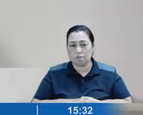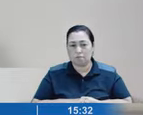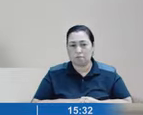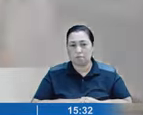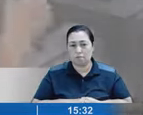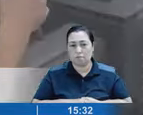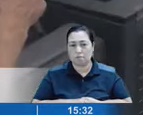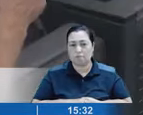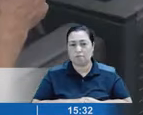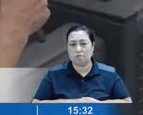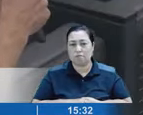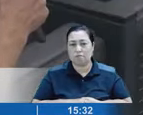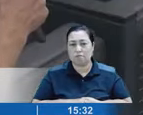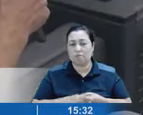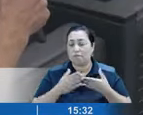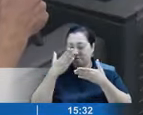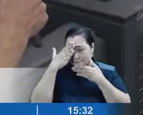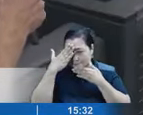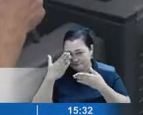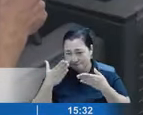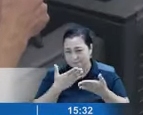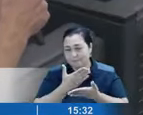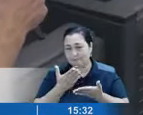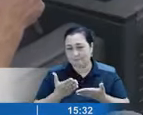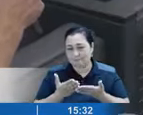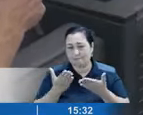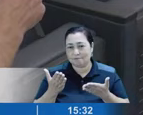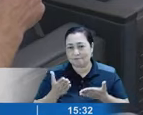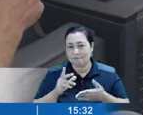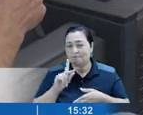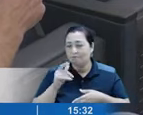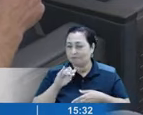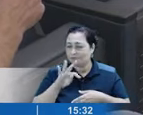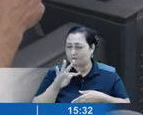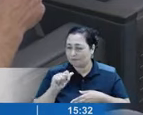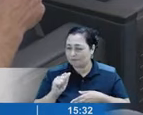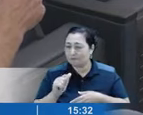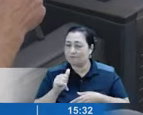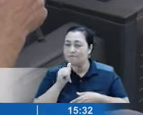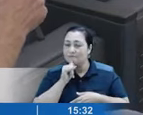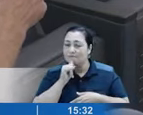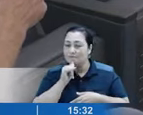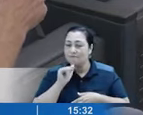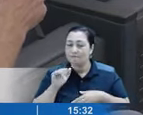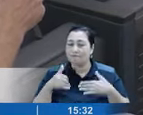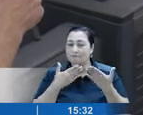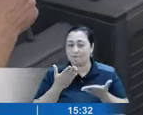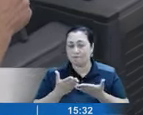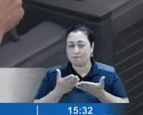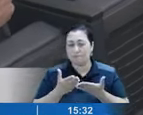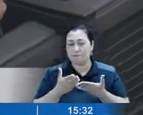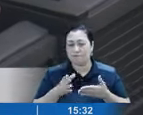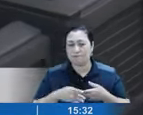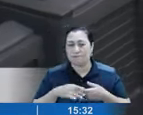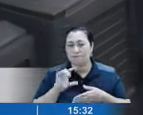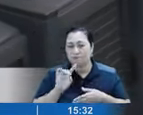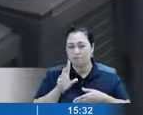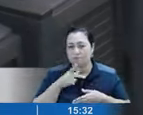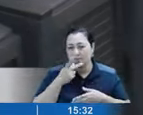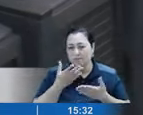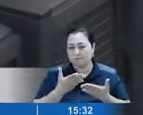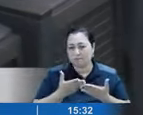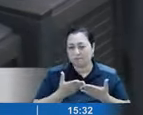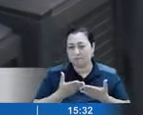agradecendo imensamente a sua disponibilidade. A Kátia é uma fera, uma referência para todos nós. Mas me fala só um pouquinho